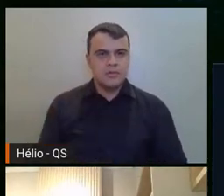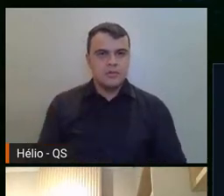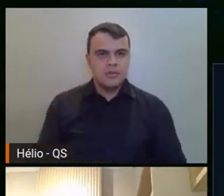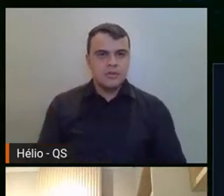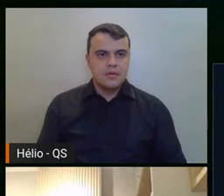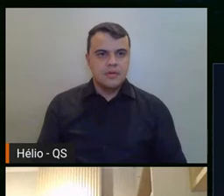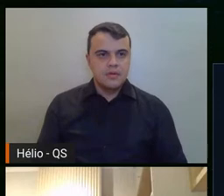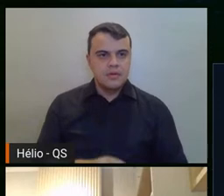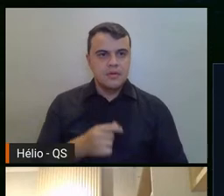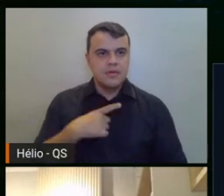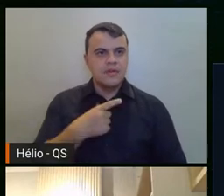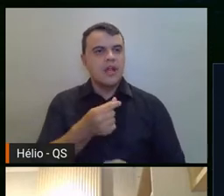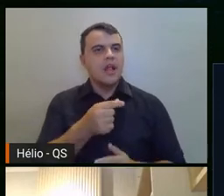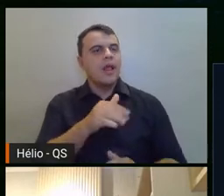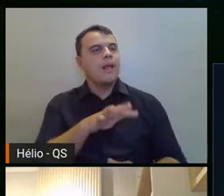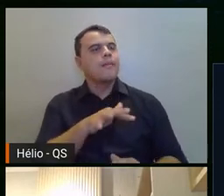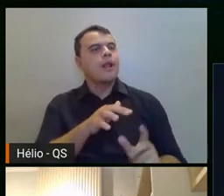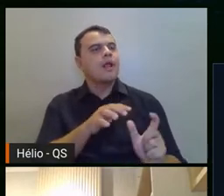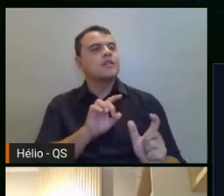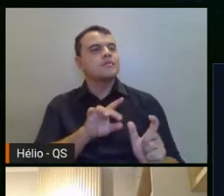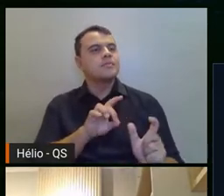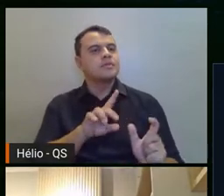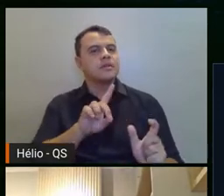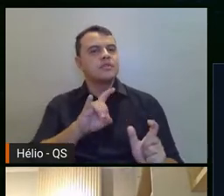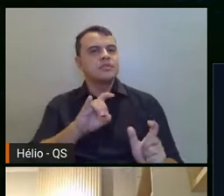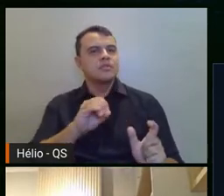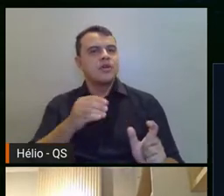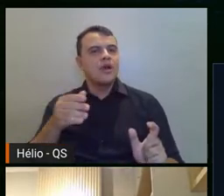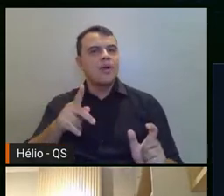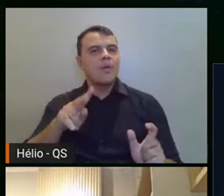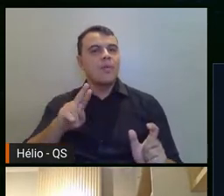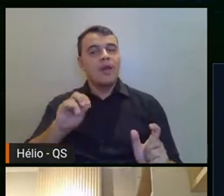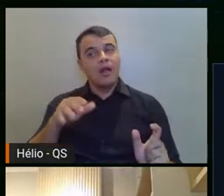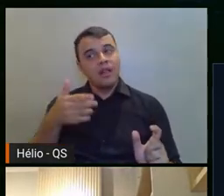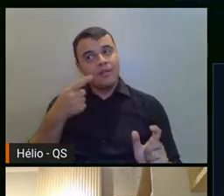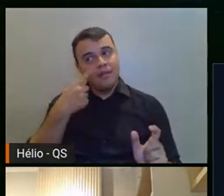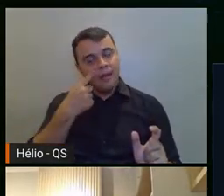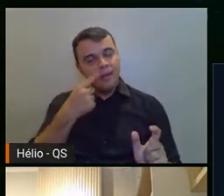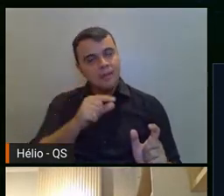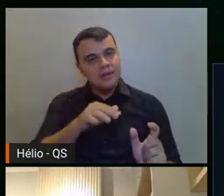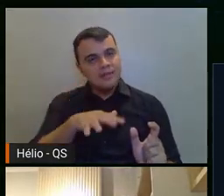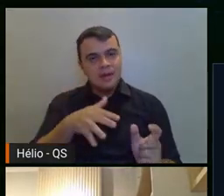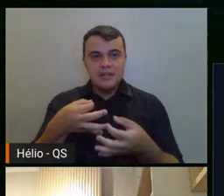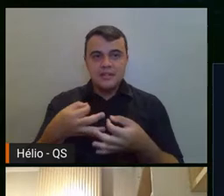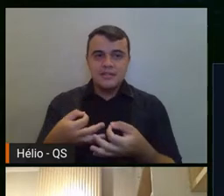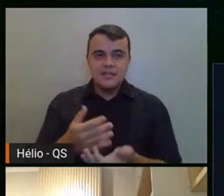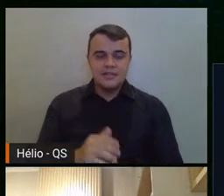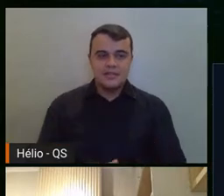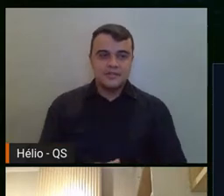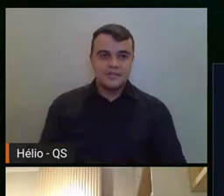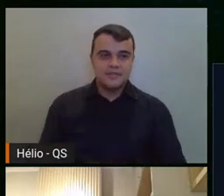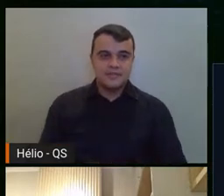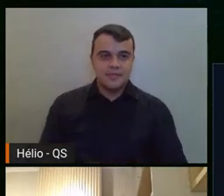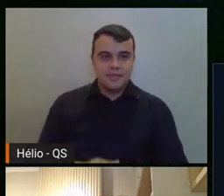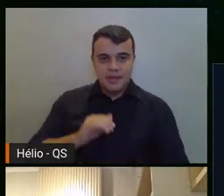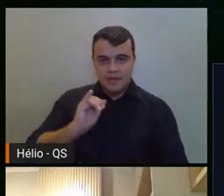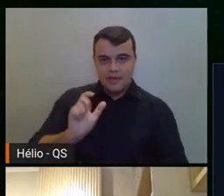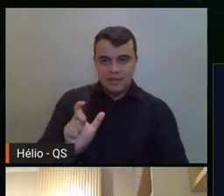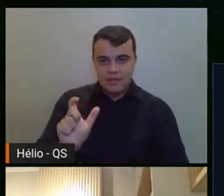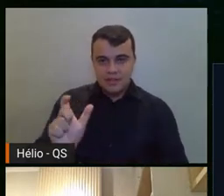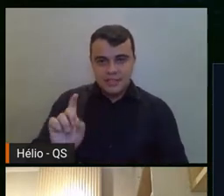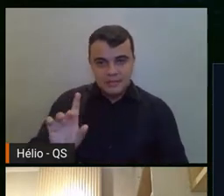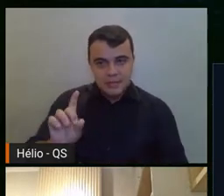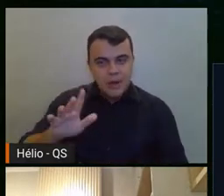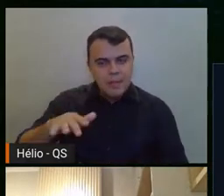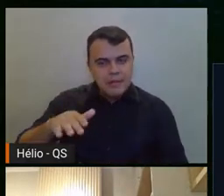especial pra galera Então já para fazer esse convite aí é eu eu falei que eu vou dar um cupom especial